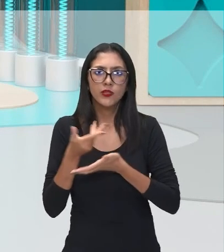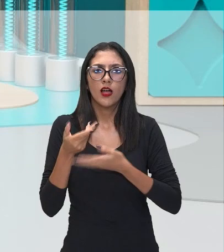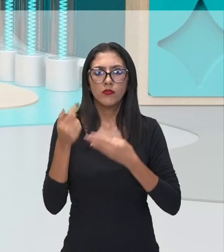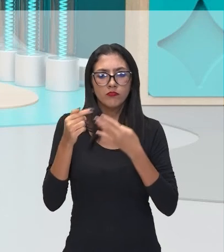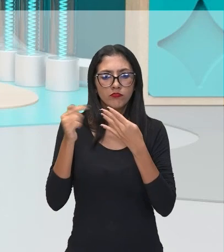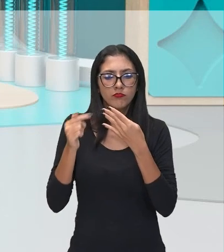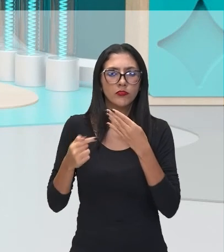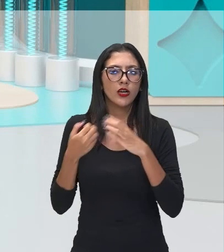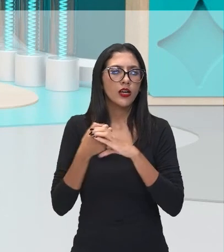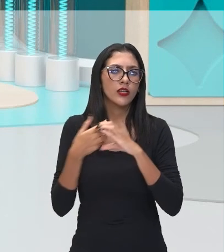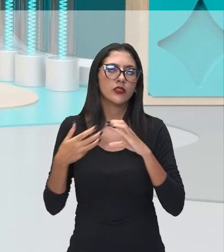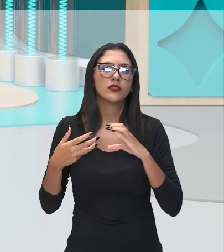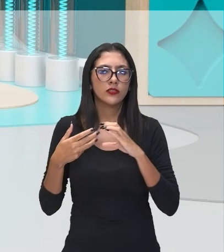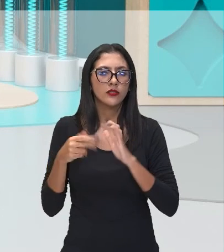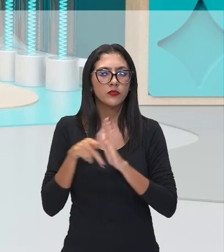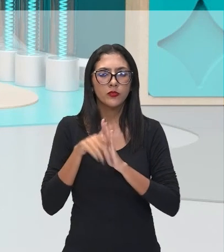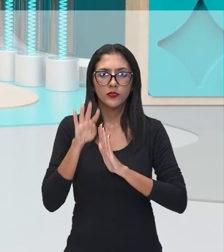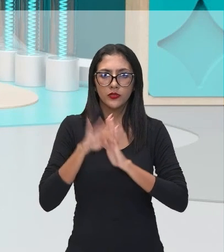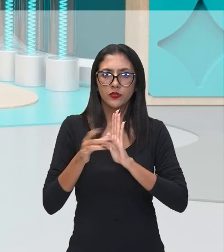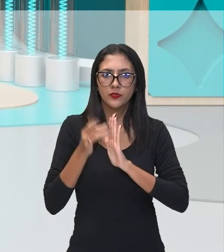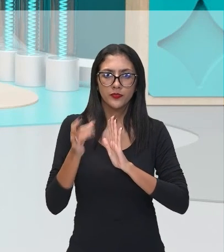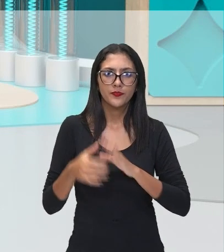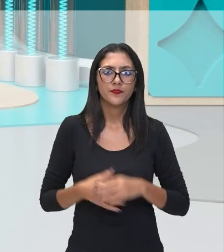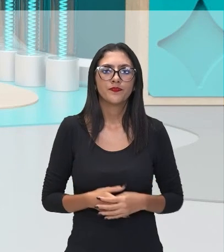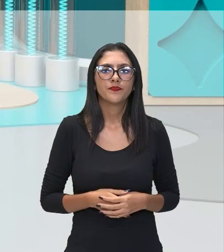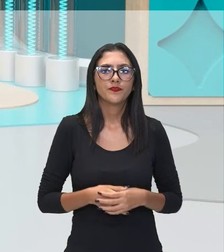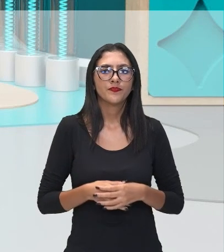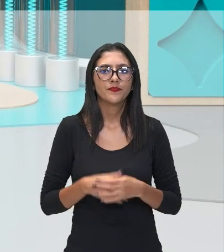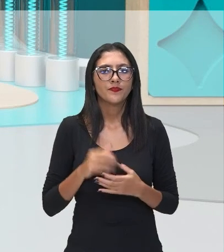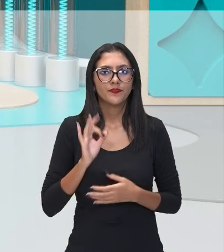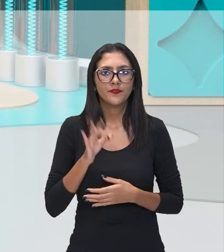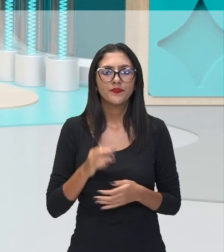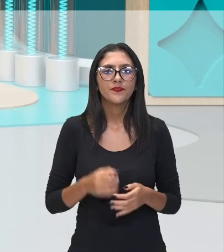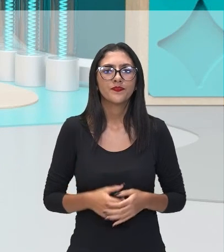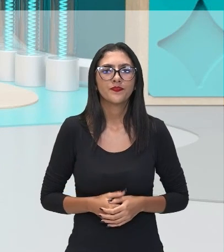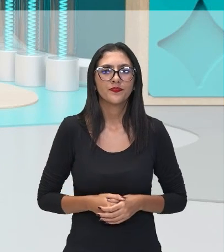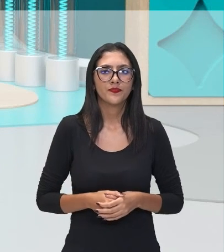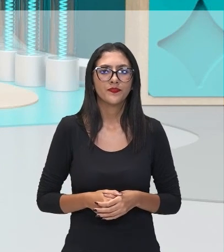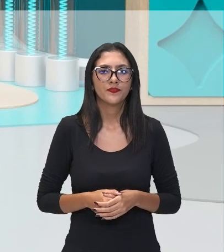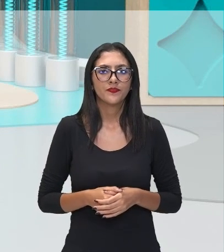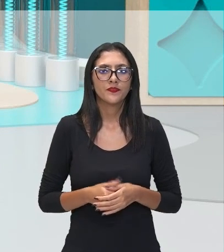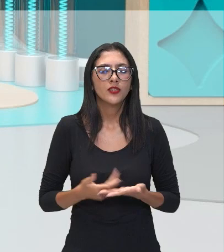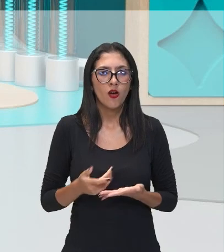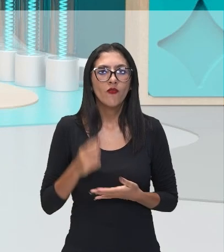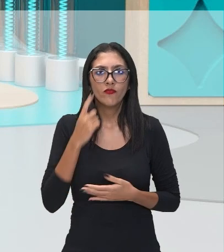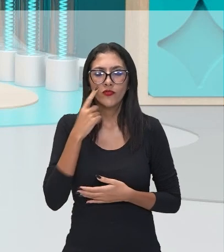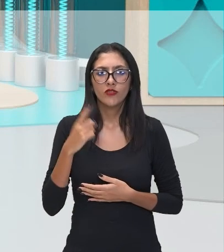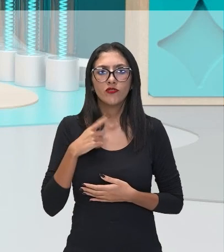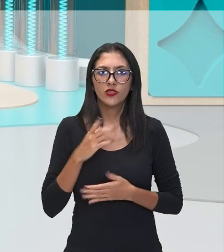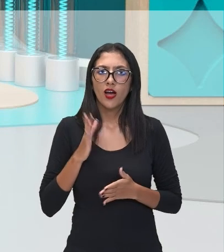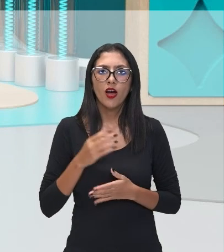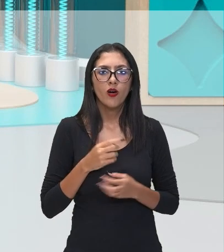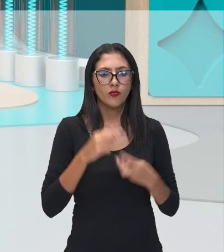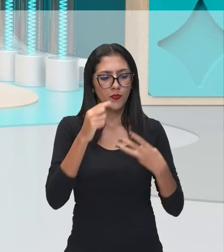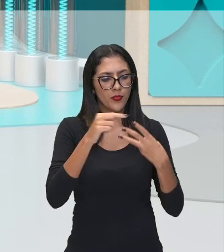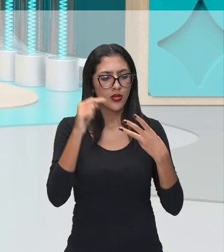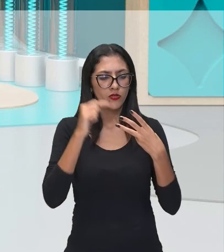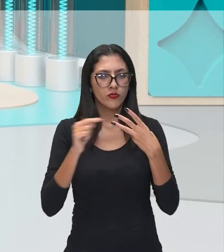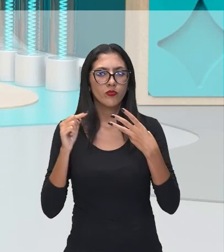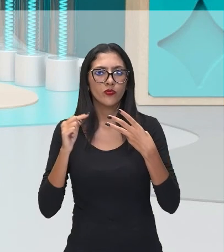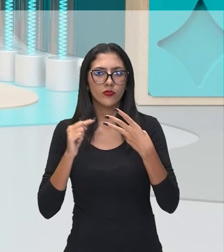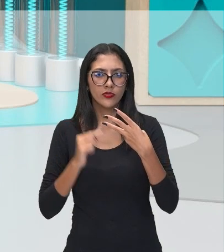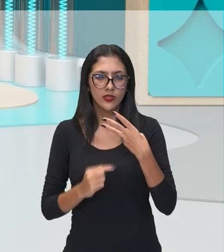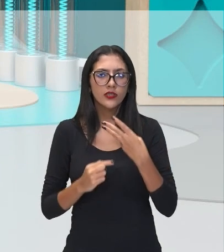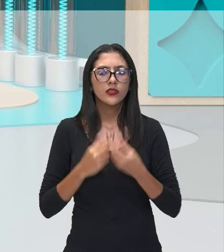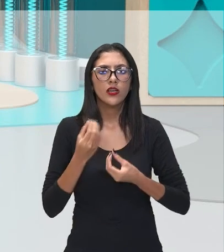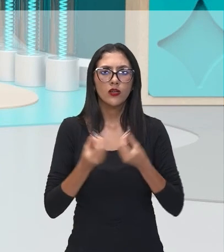esse movimento argumentativo de negociação. Ok, gente? Então, já que vimos os 3 movimentos argumentativos, a